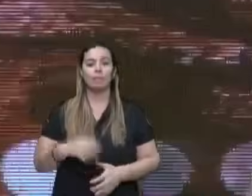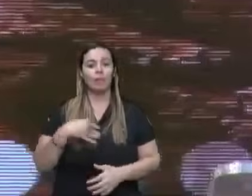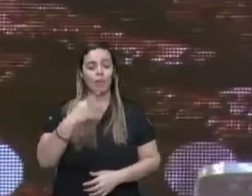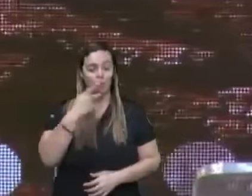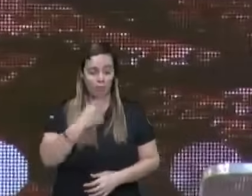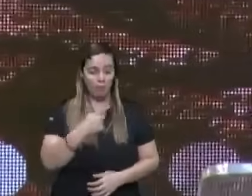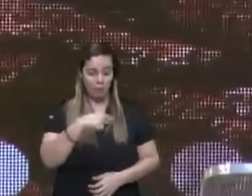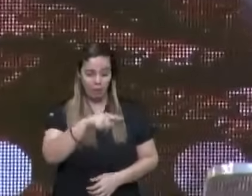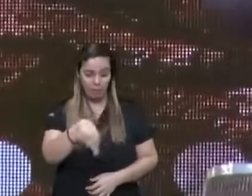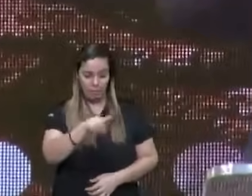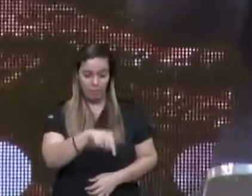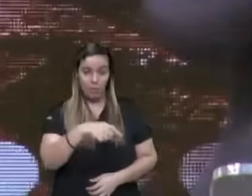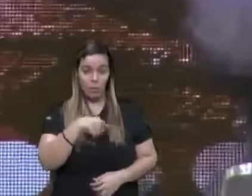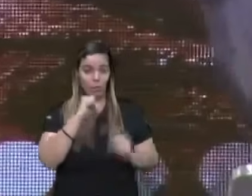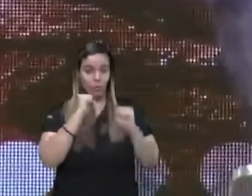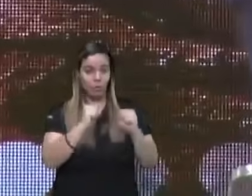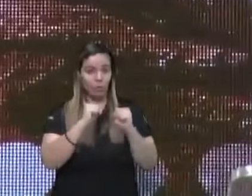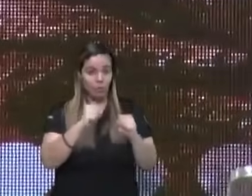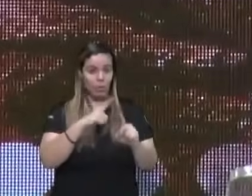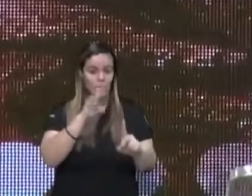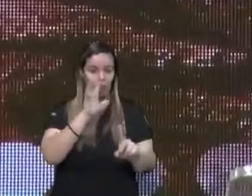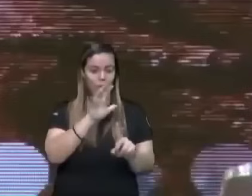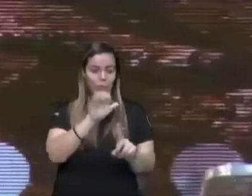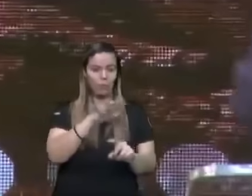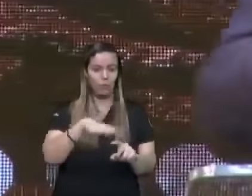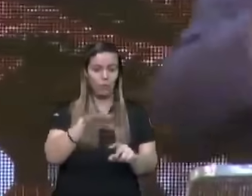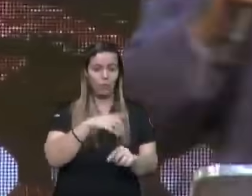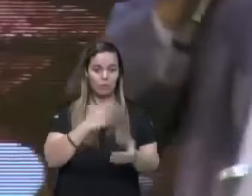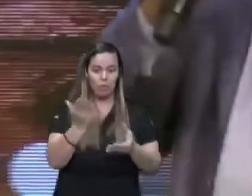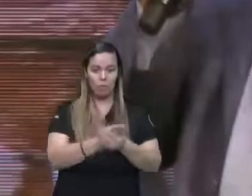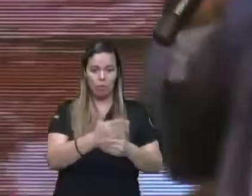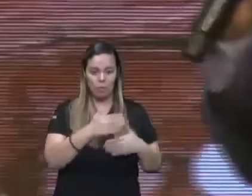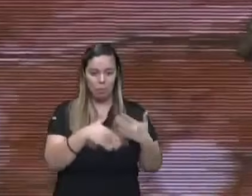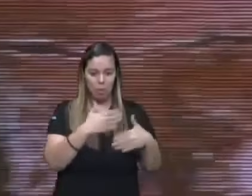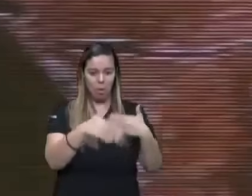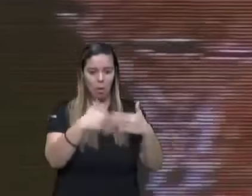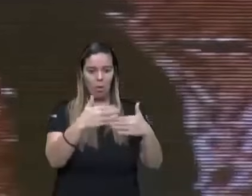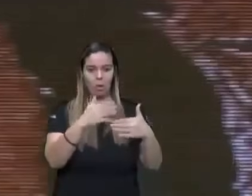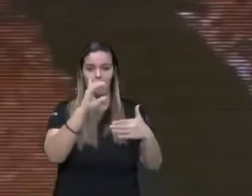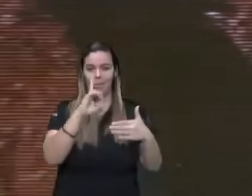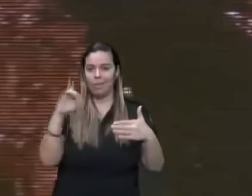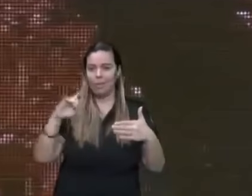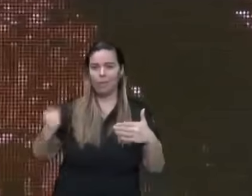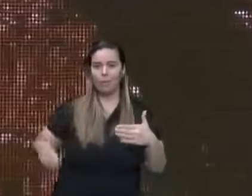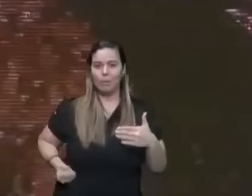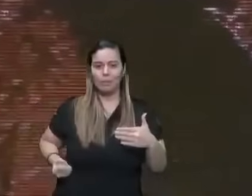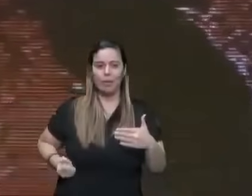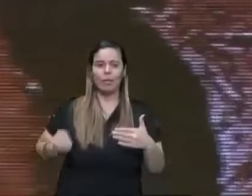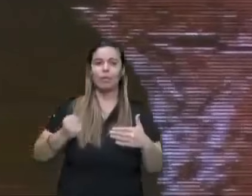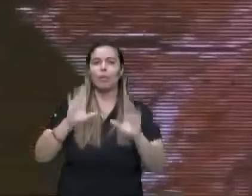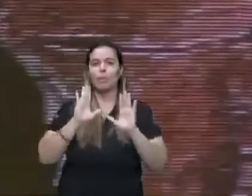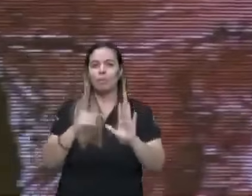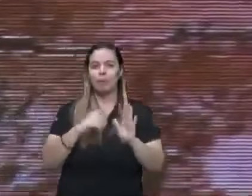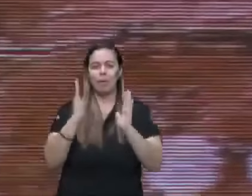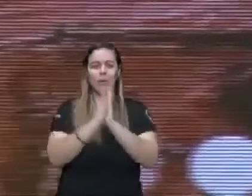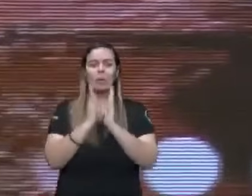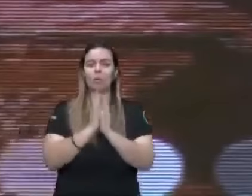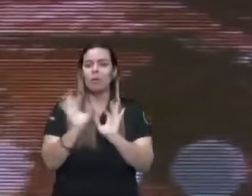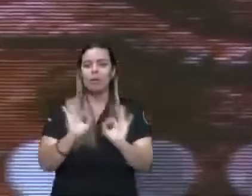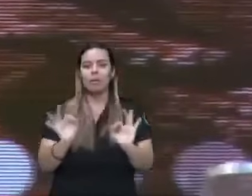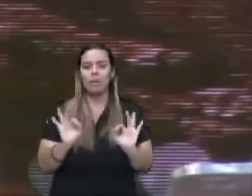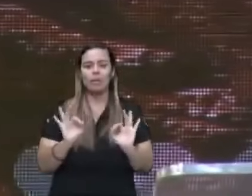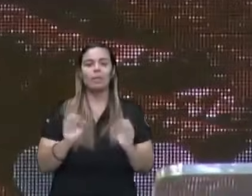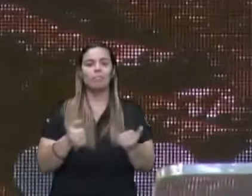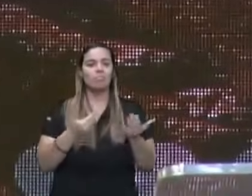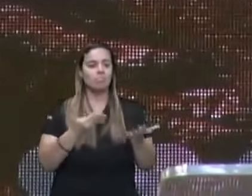esse cara é poderoso, está com a coisa, o meu processo está na mão dele, está na mão desse desembargador, vai resolver. E aí não ora, aí não fala com Deus, e